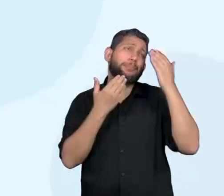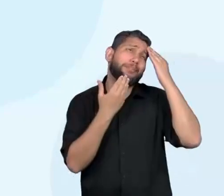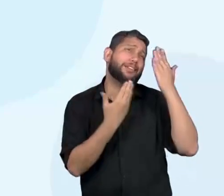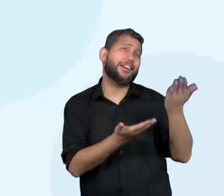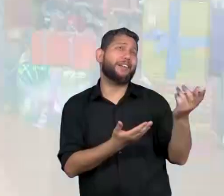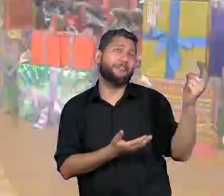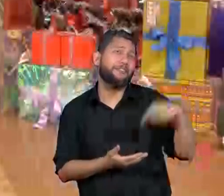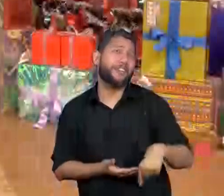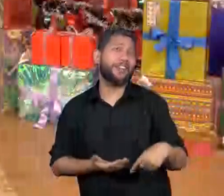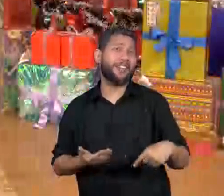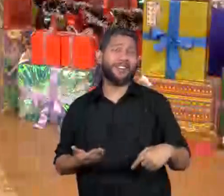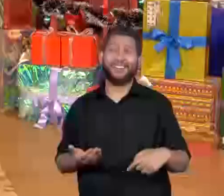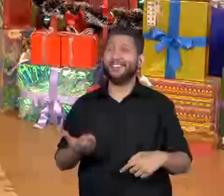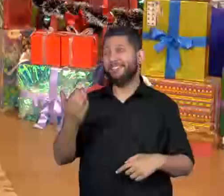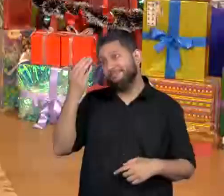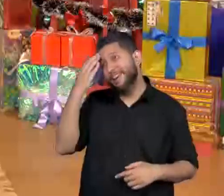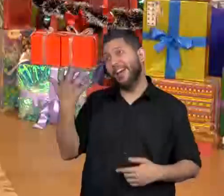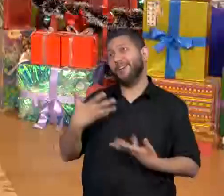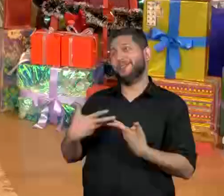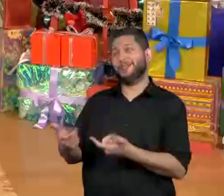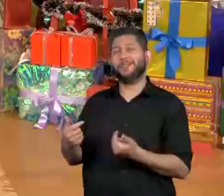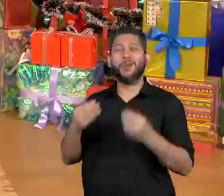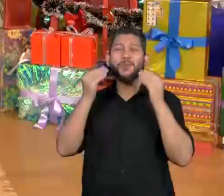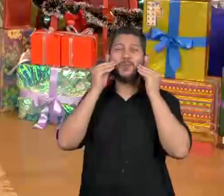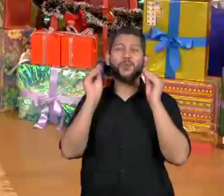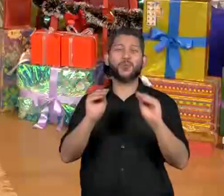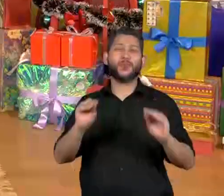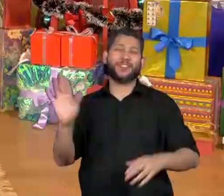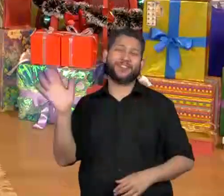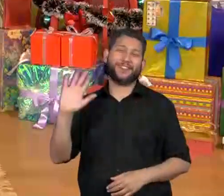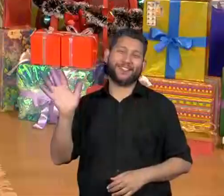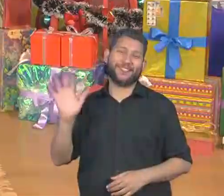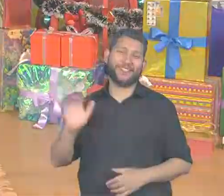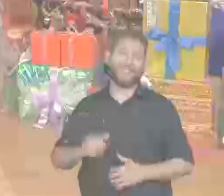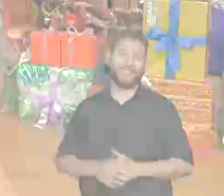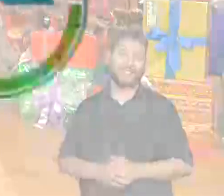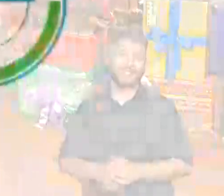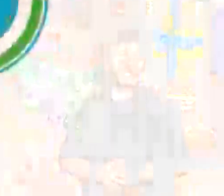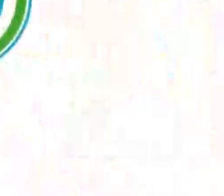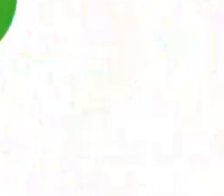obrigada para o Priscila pela sua participação. Obrigada, um super beijo, pessoal. Tchau, tchau. Tchau.